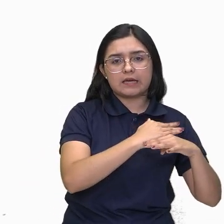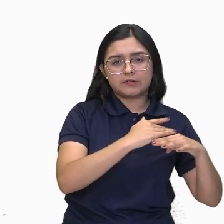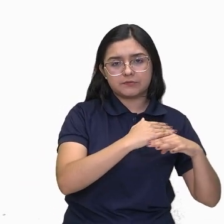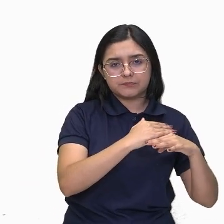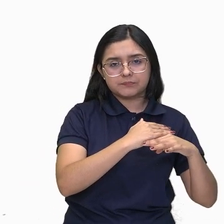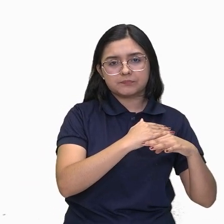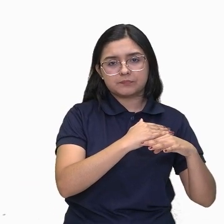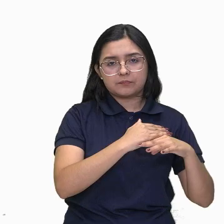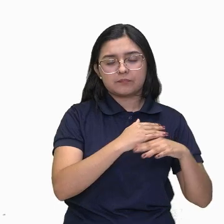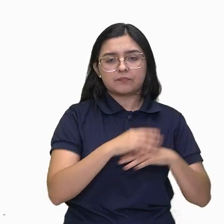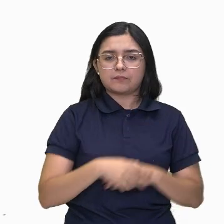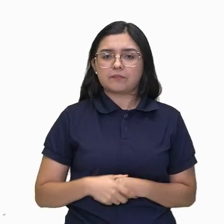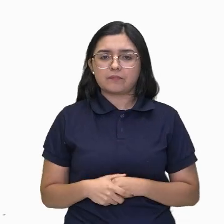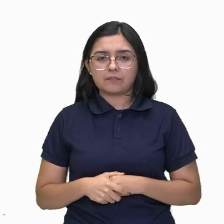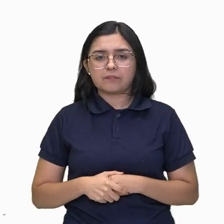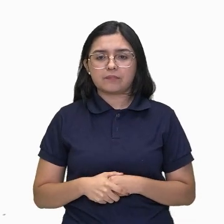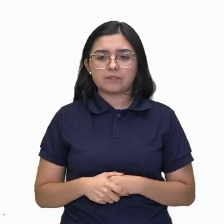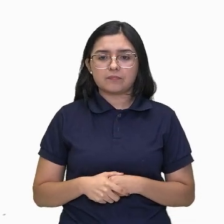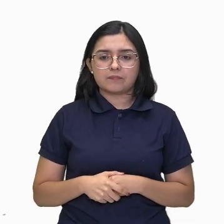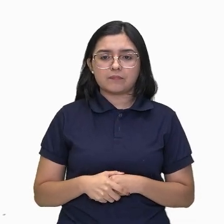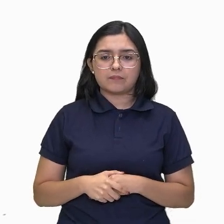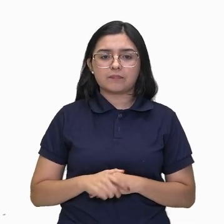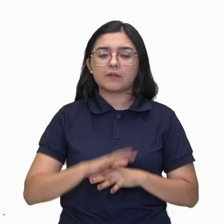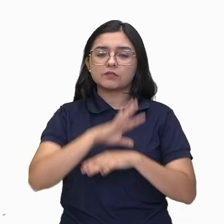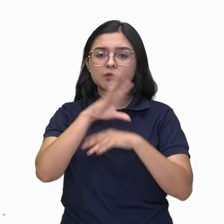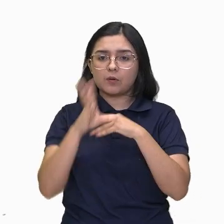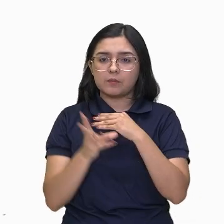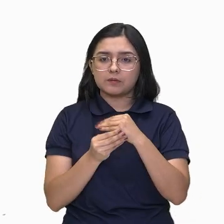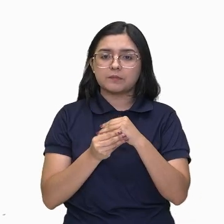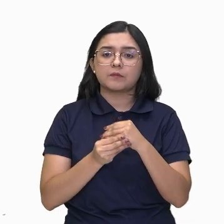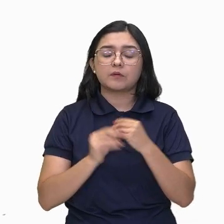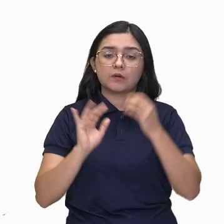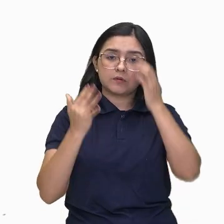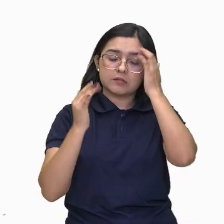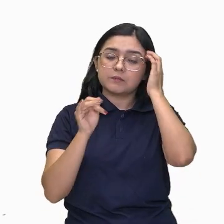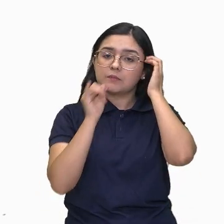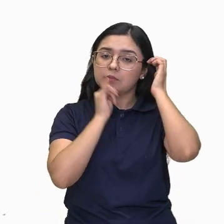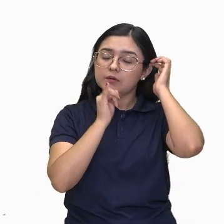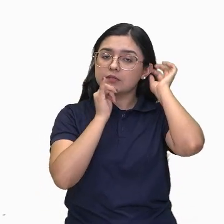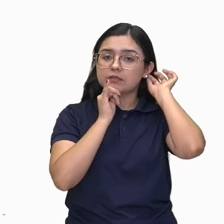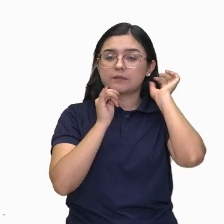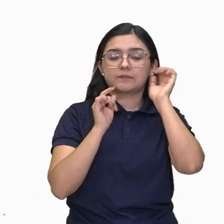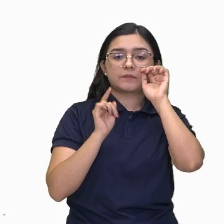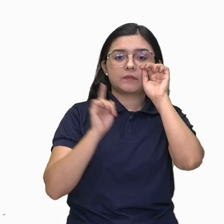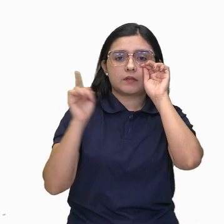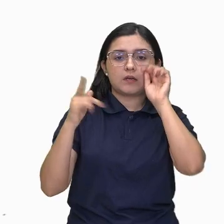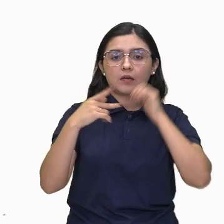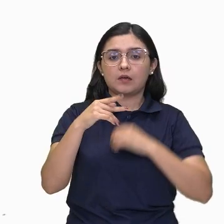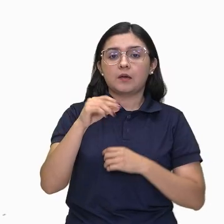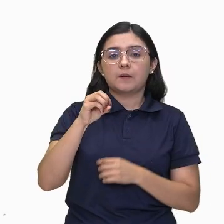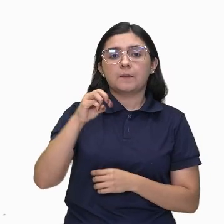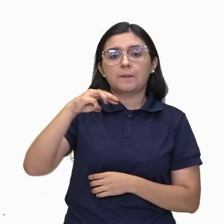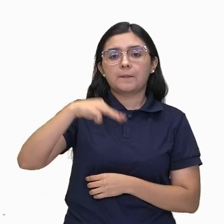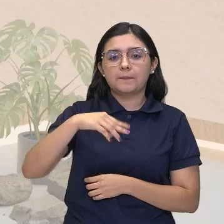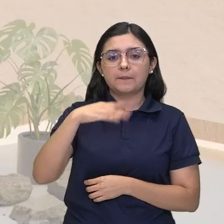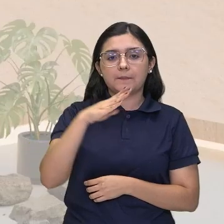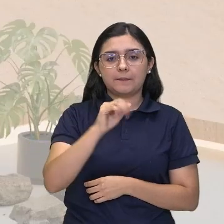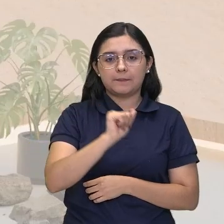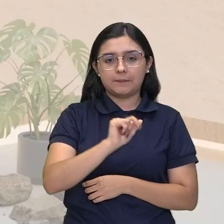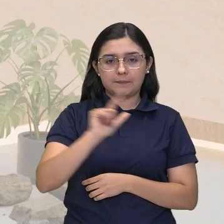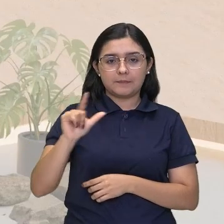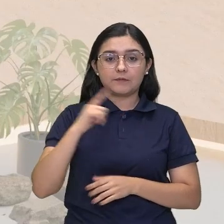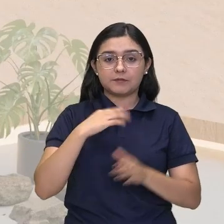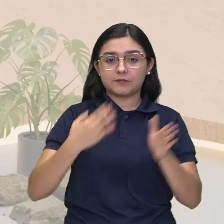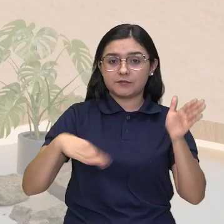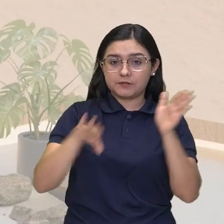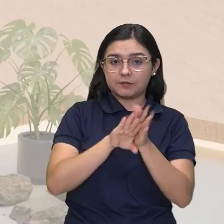urbana. Quando, professor, só complementando aqui, quando aconteceu, por exemplo, com o Pombal, né, quando o Pombal chegou na região